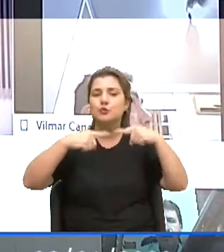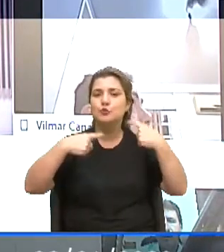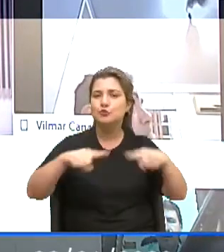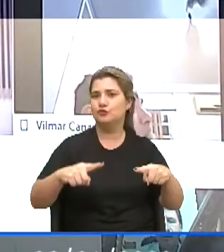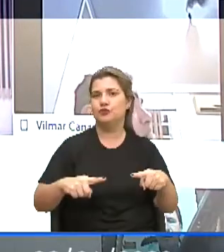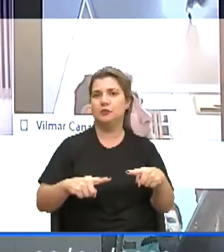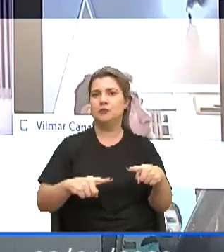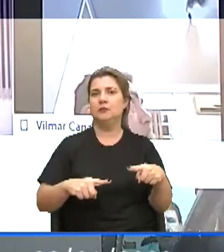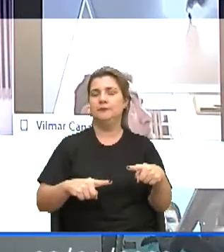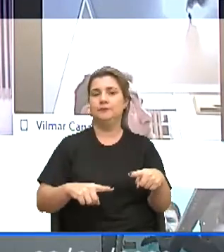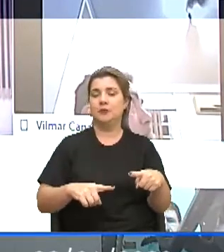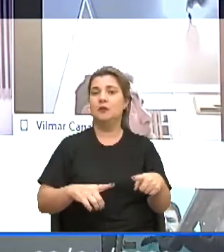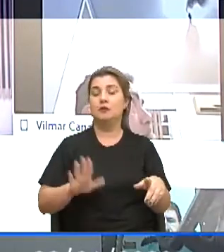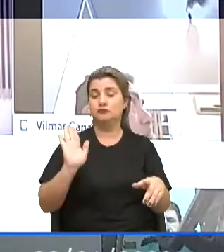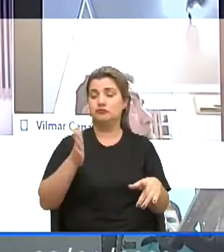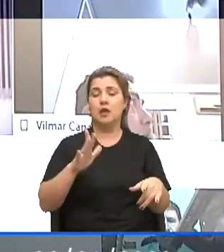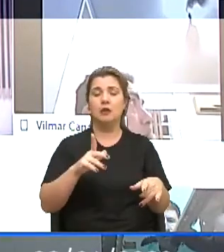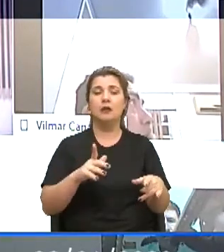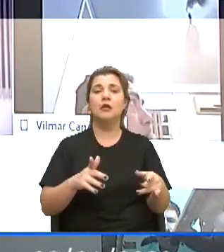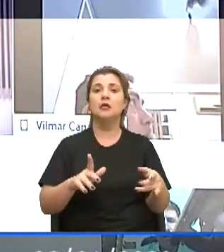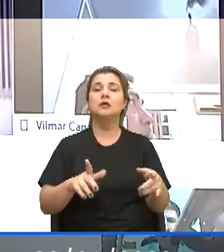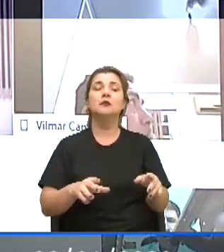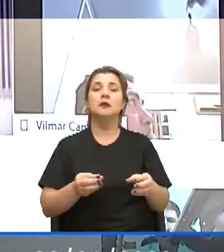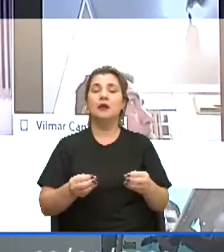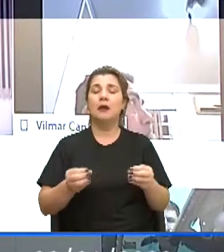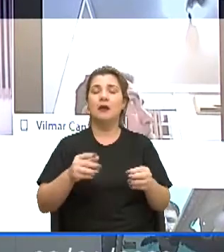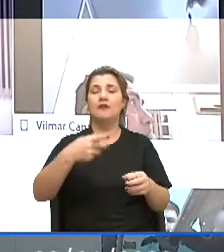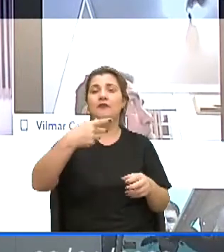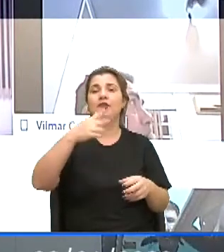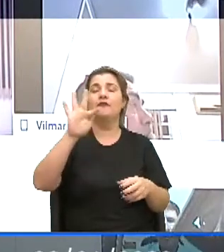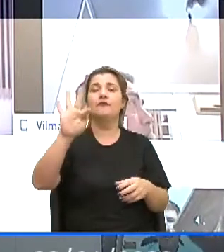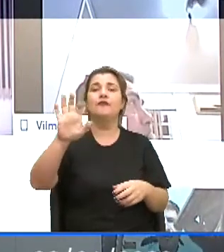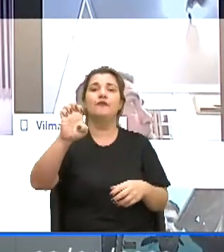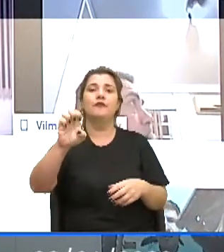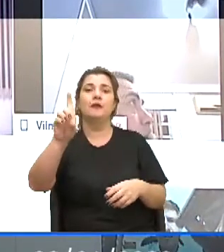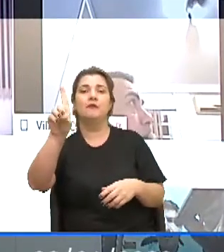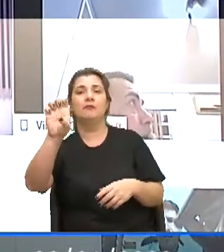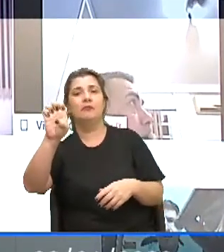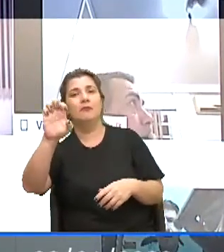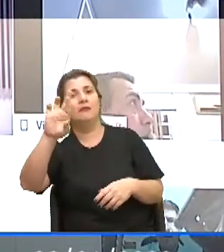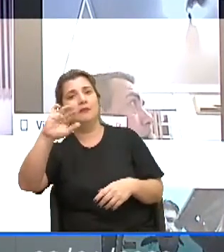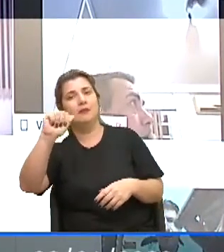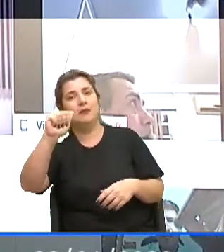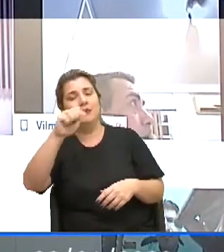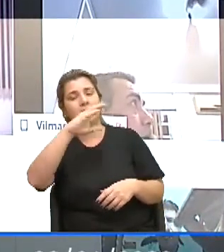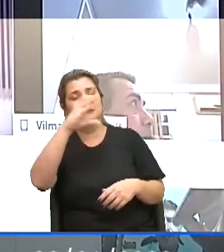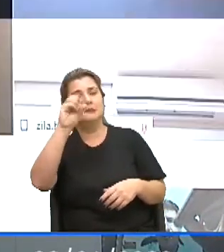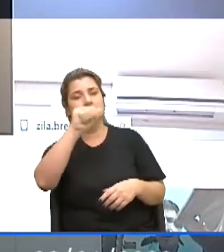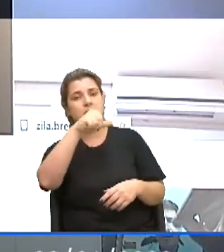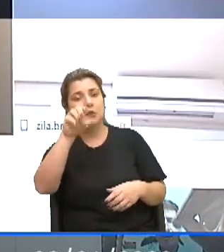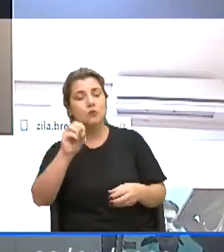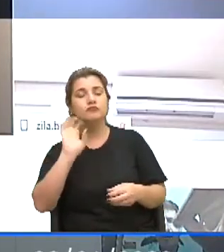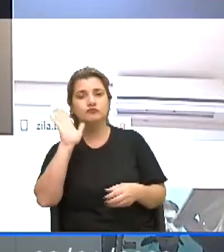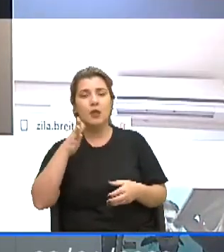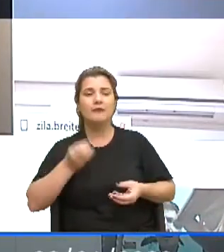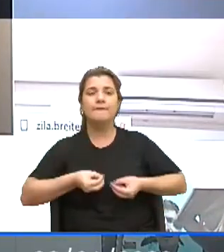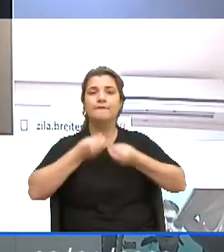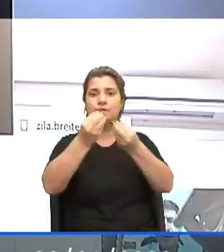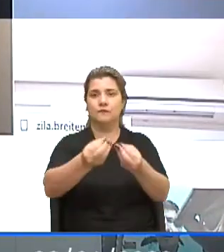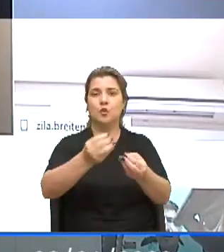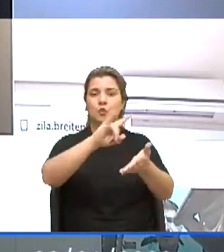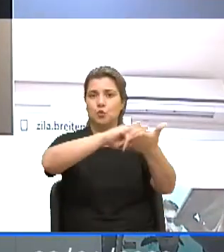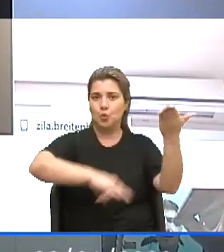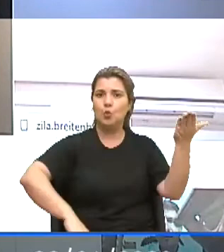lhe mandou uma documentação para o senhor e para o gabinete do deputado Zé Nunes, que é vice-presidente da casa, no dia 25 de